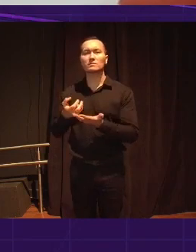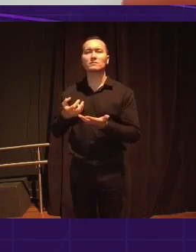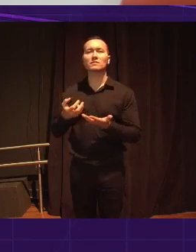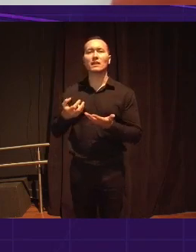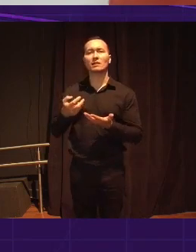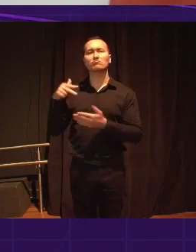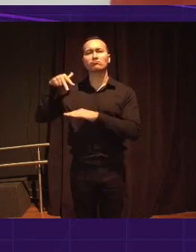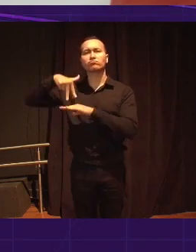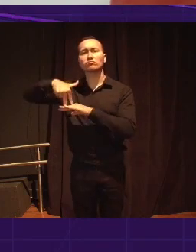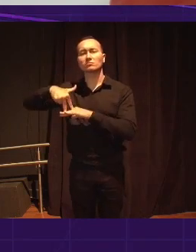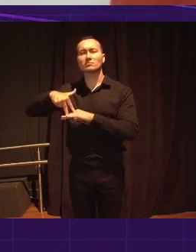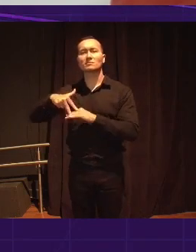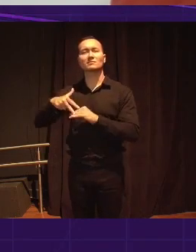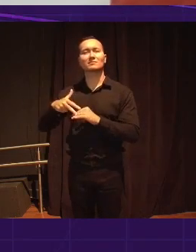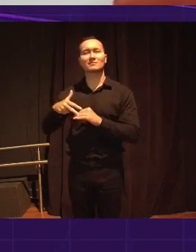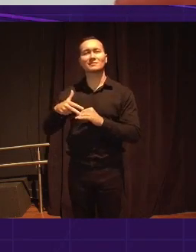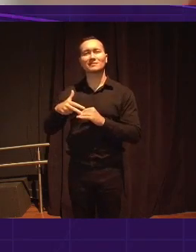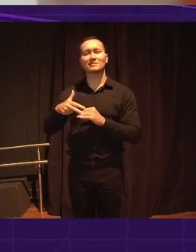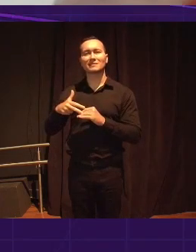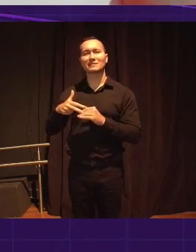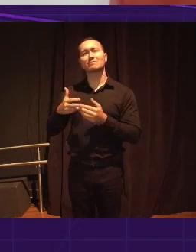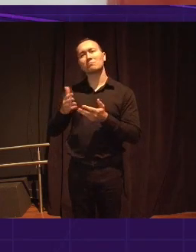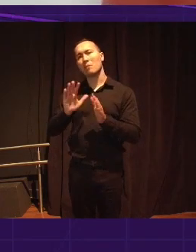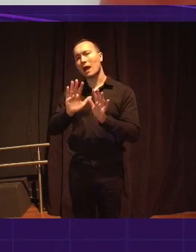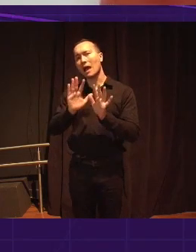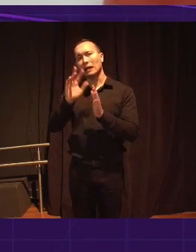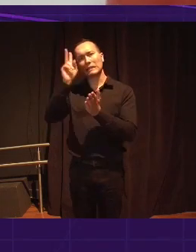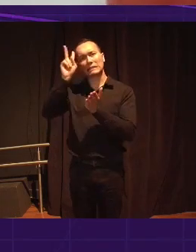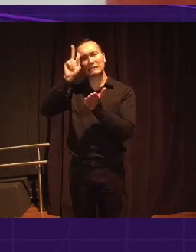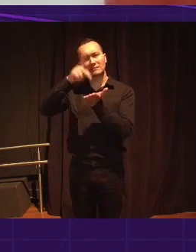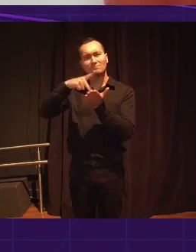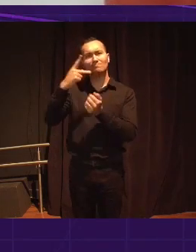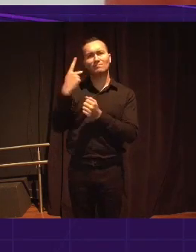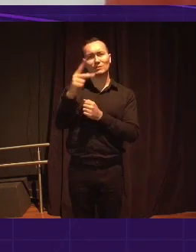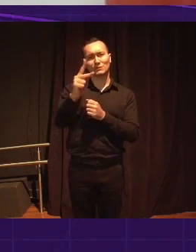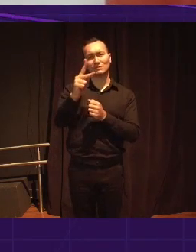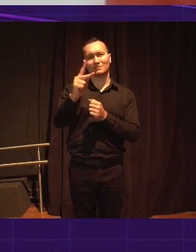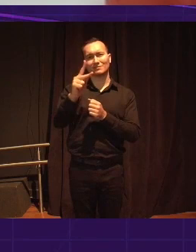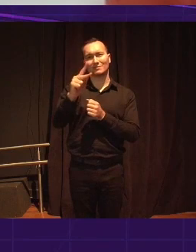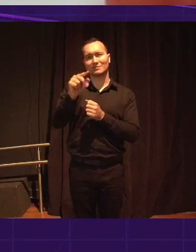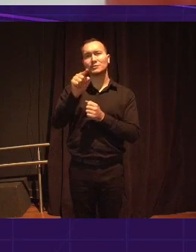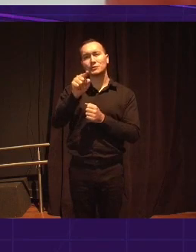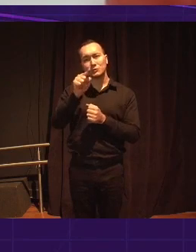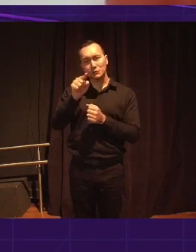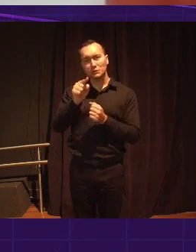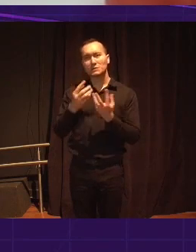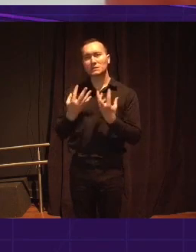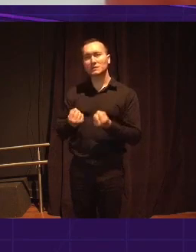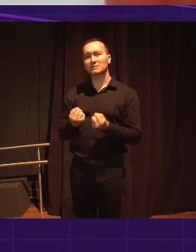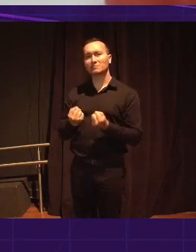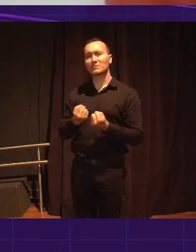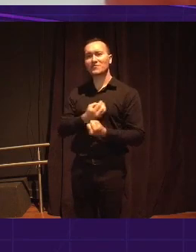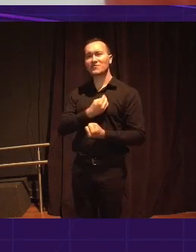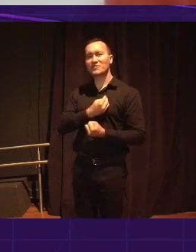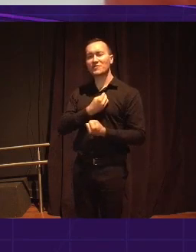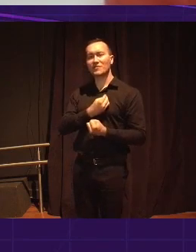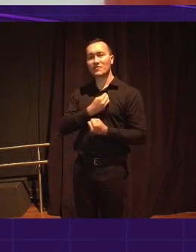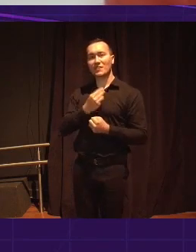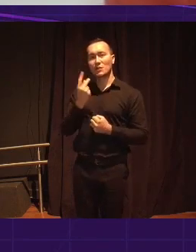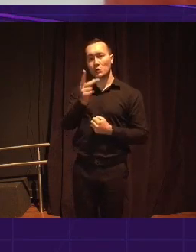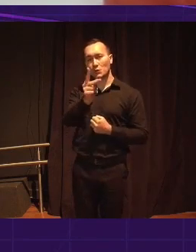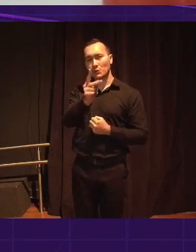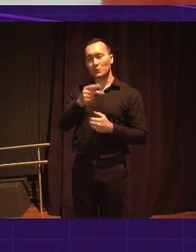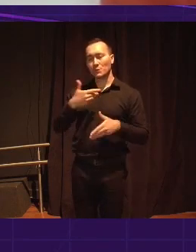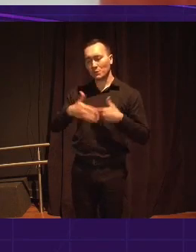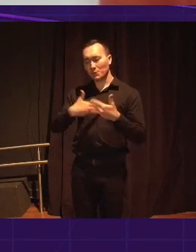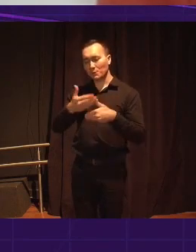né? Porque você vivendo essa história é o que você vai ter que você vai contar aí